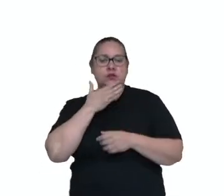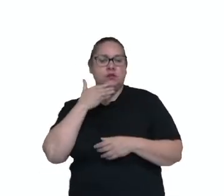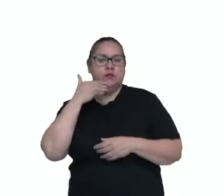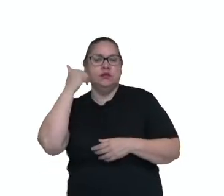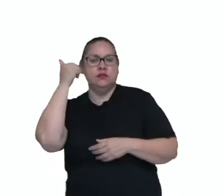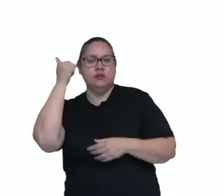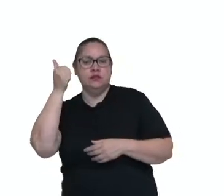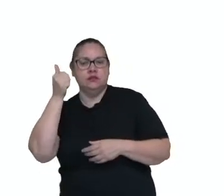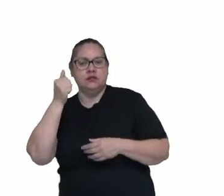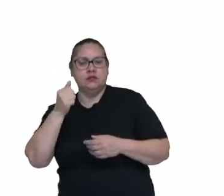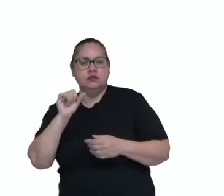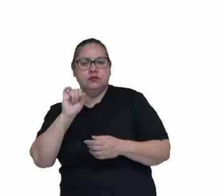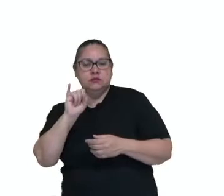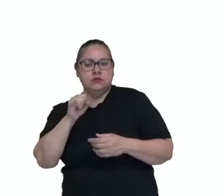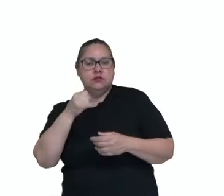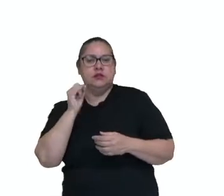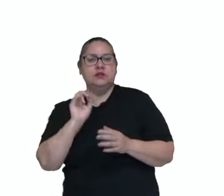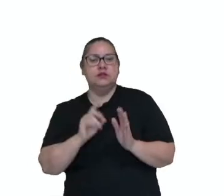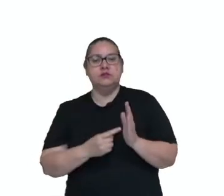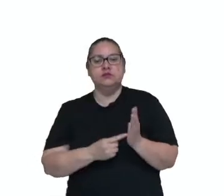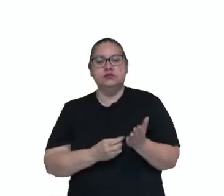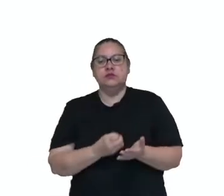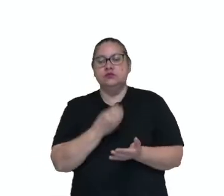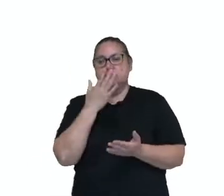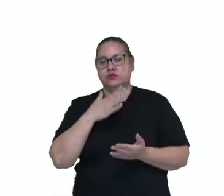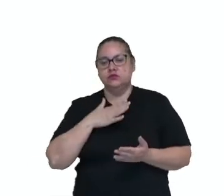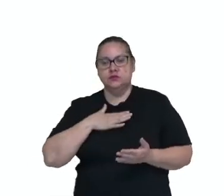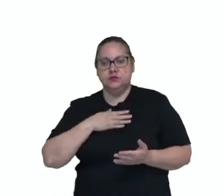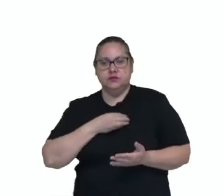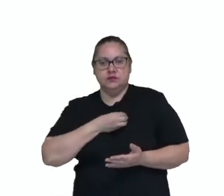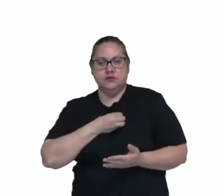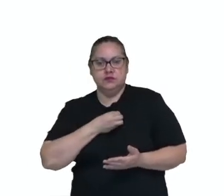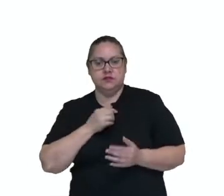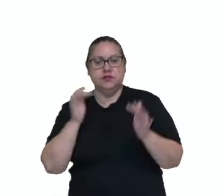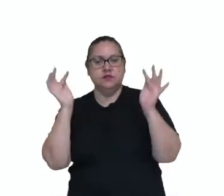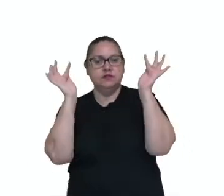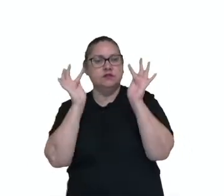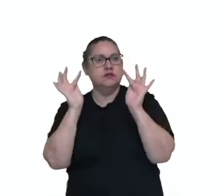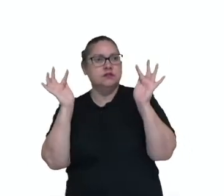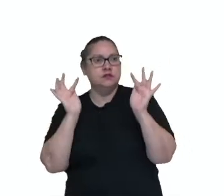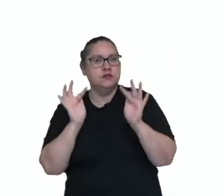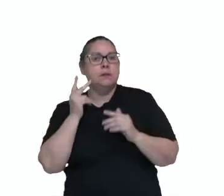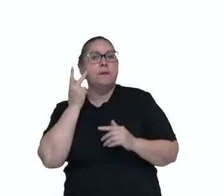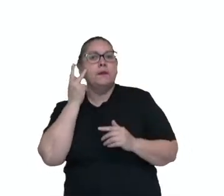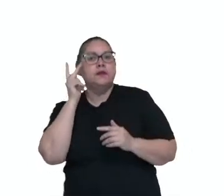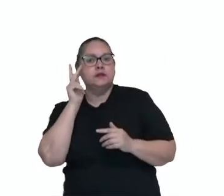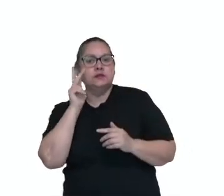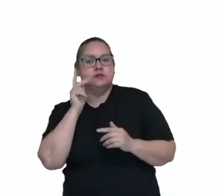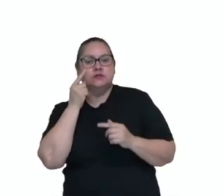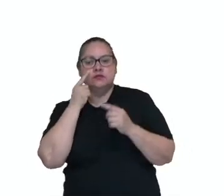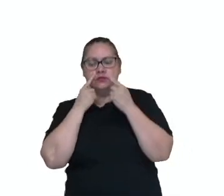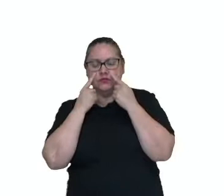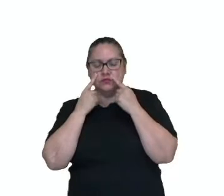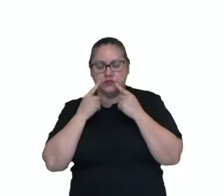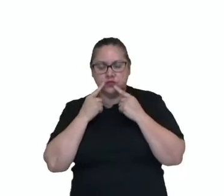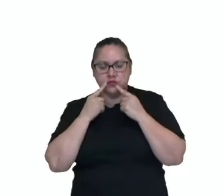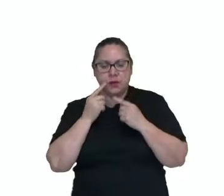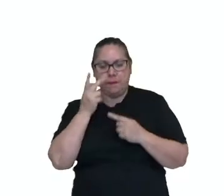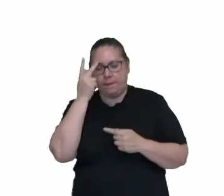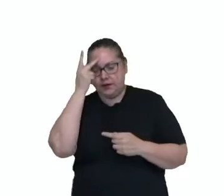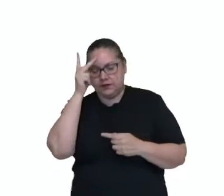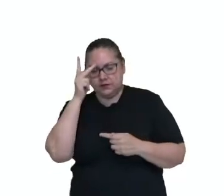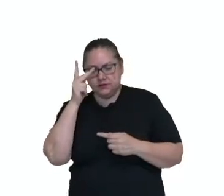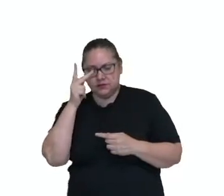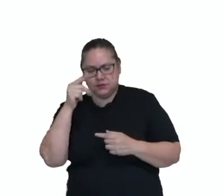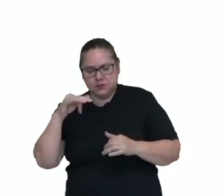das oportunidades que aparecem em seus caminhos. A felicidade aparece para aqueles que choram, para aqueles que